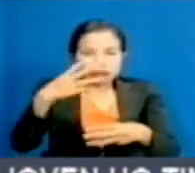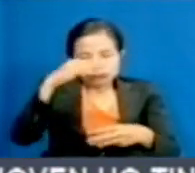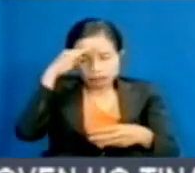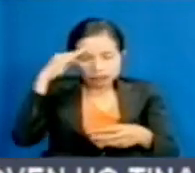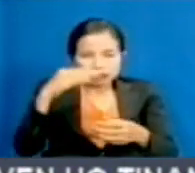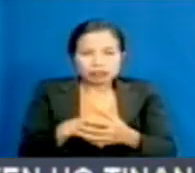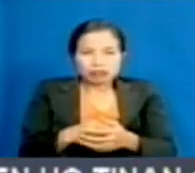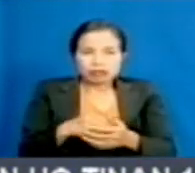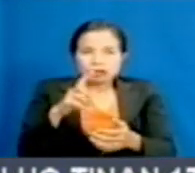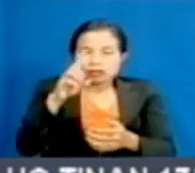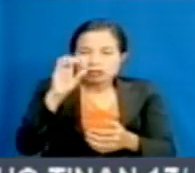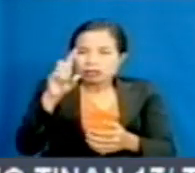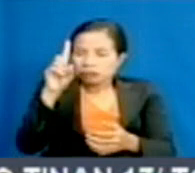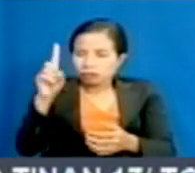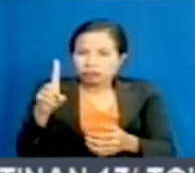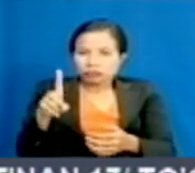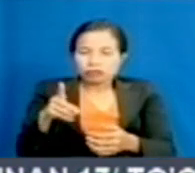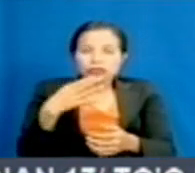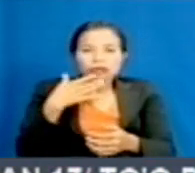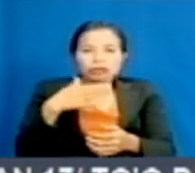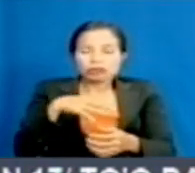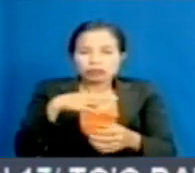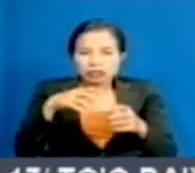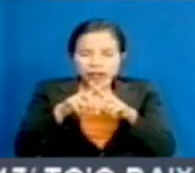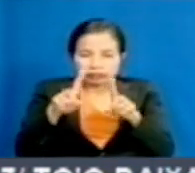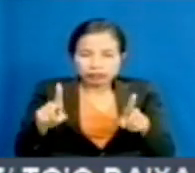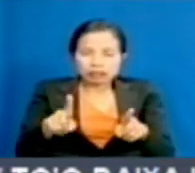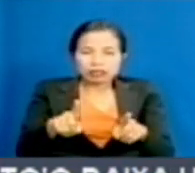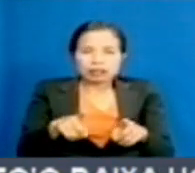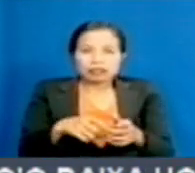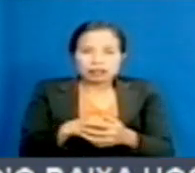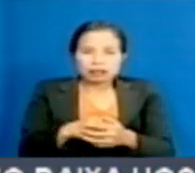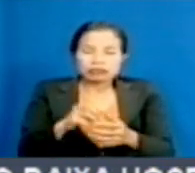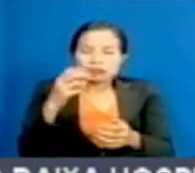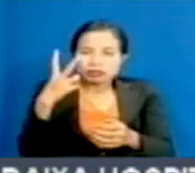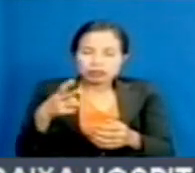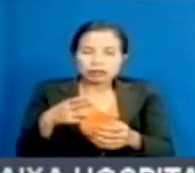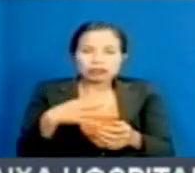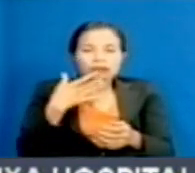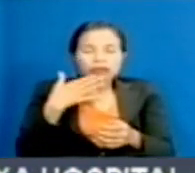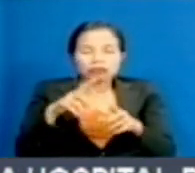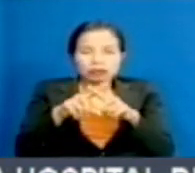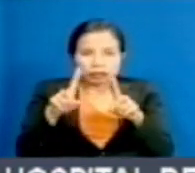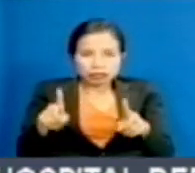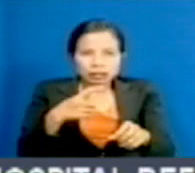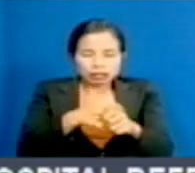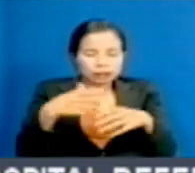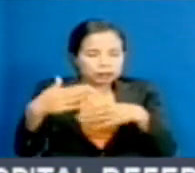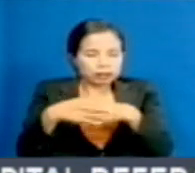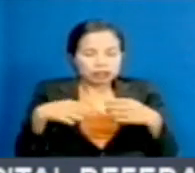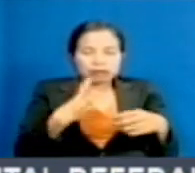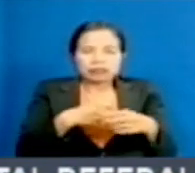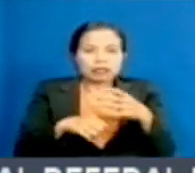kori det. 01 kor keta, 02 kor keta, to 03. Direk ne kor. I tem bo barak am si hasai, haru ka